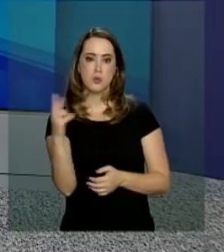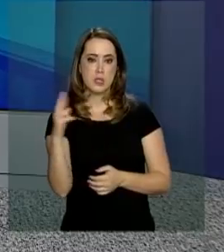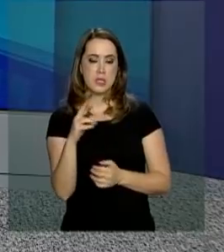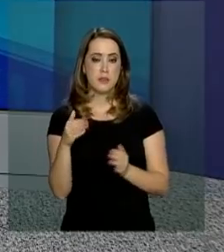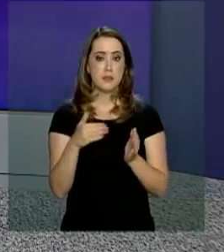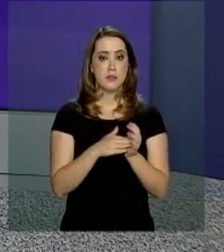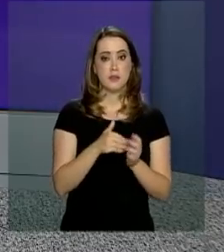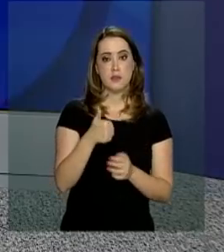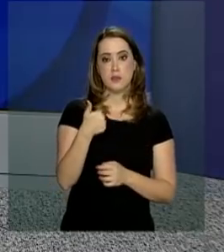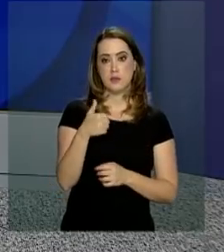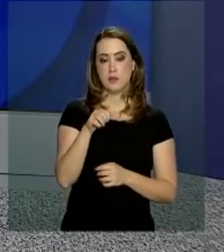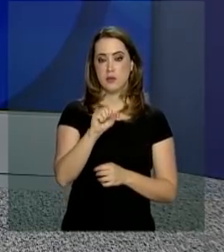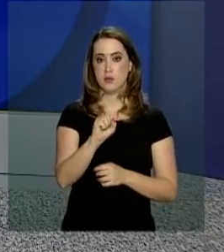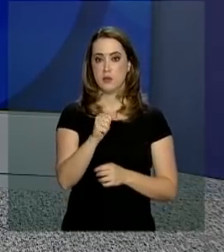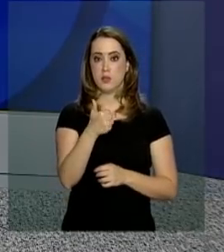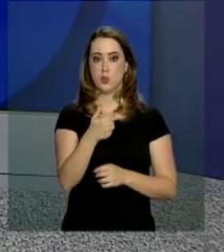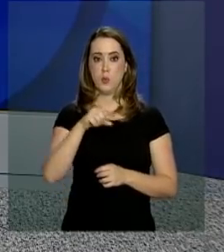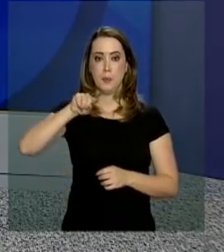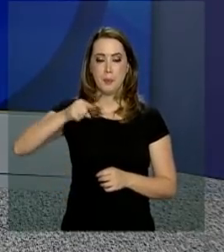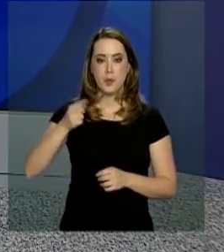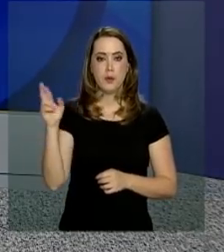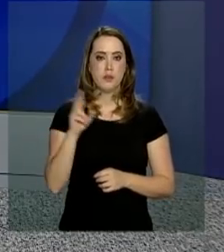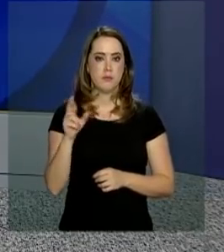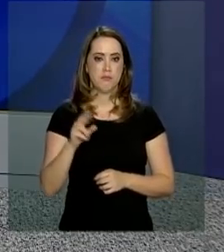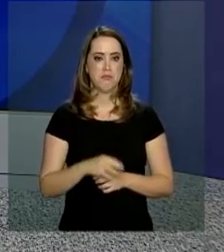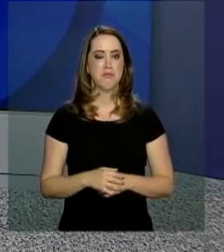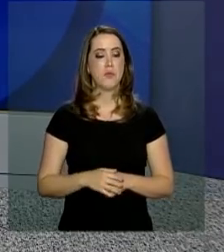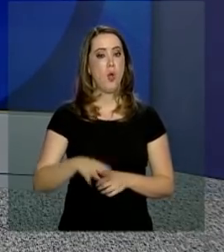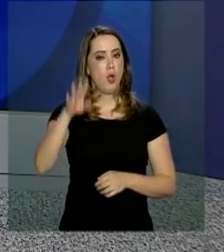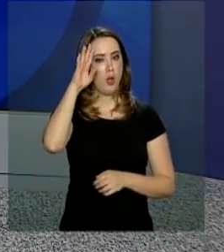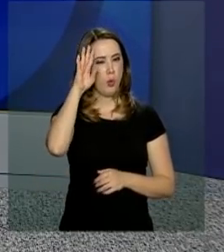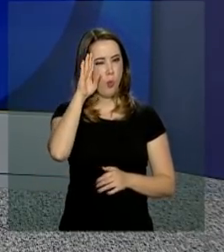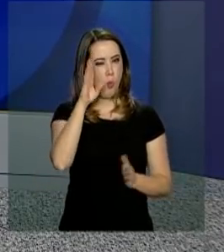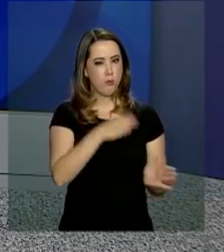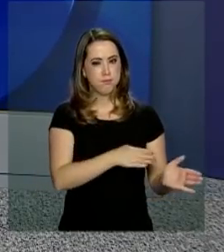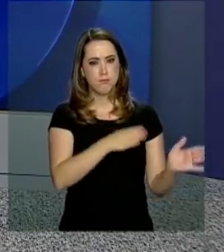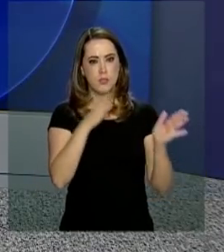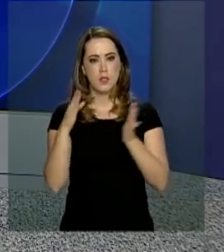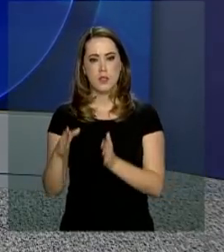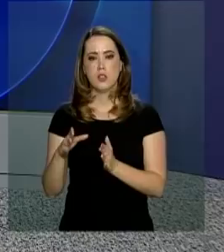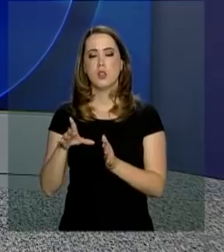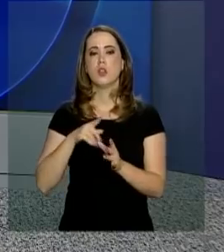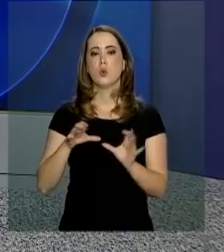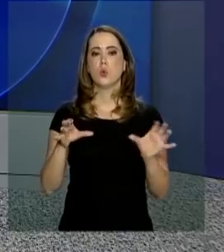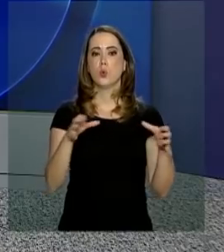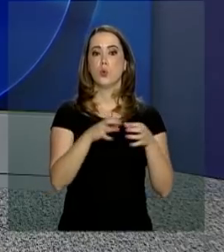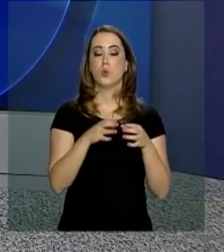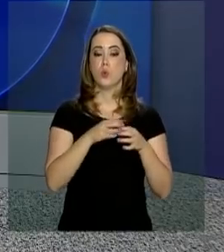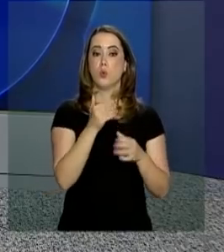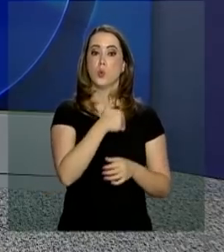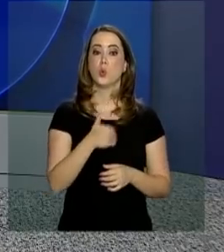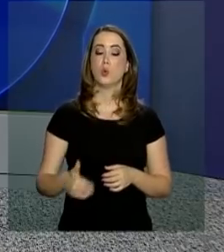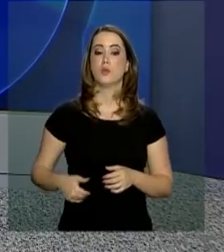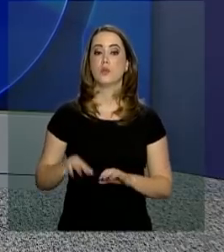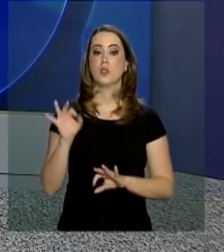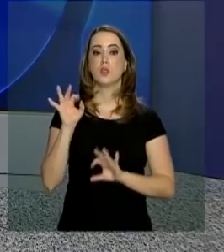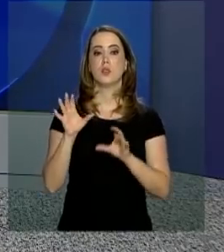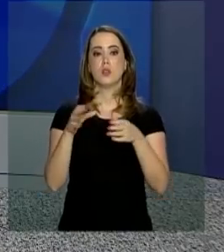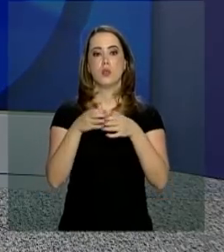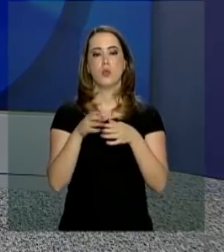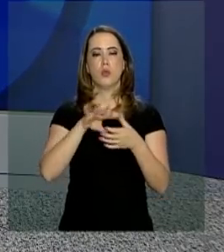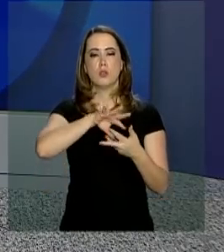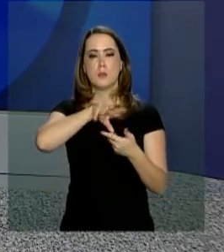R$ 402 a R$ 181 mil. A quarta e última fase, que inclui órgãos públicos e